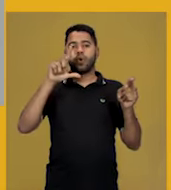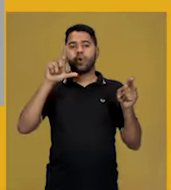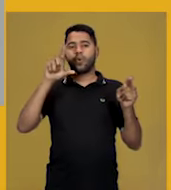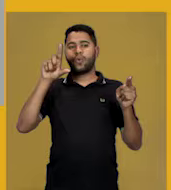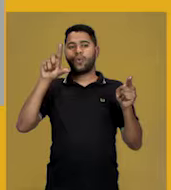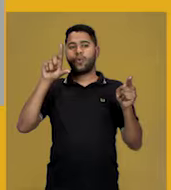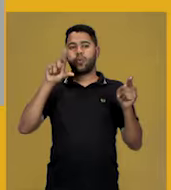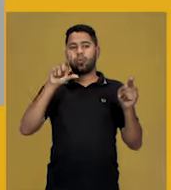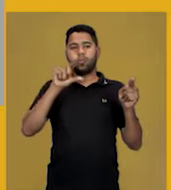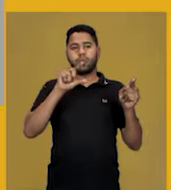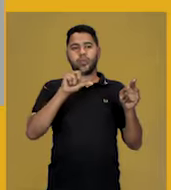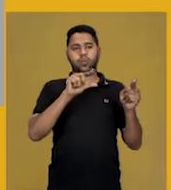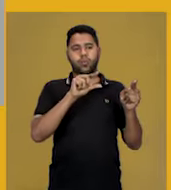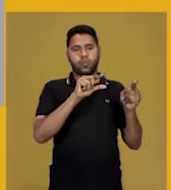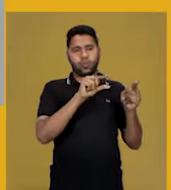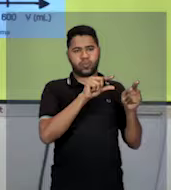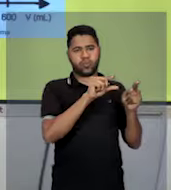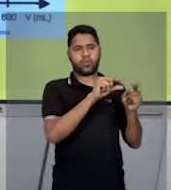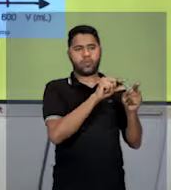ser